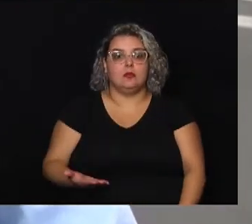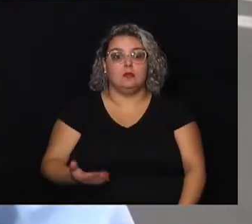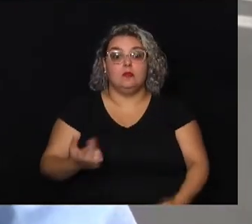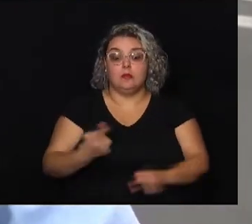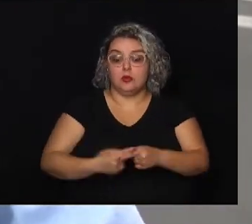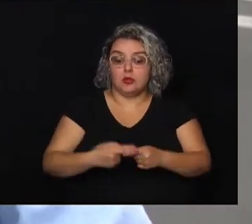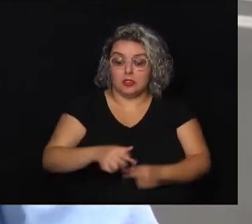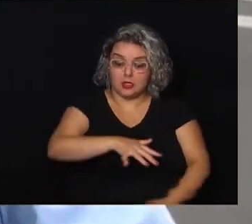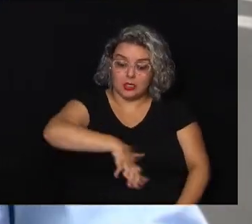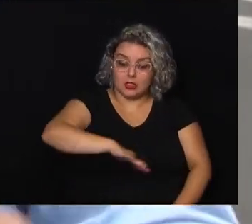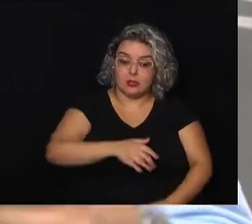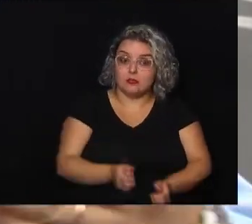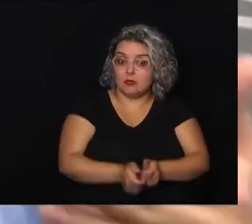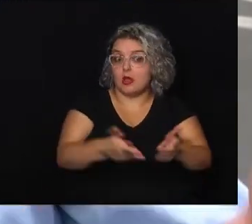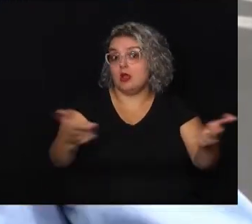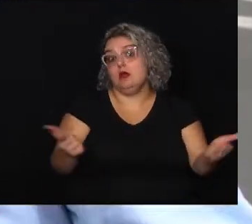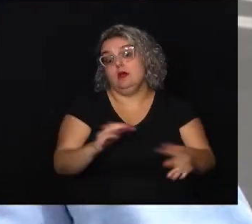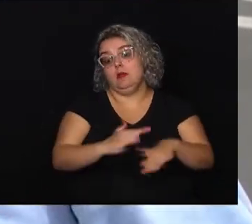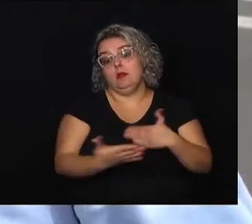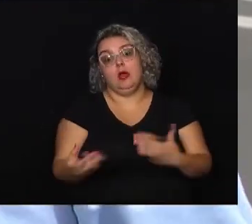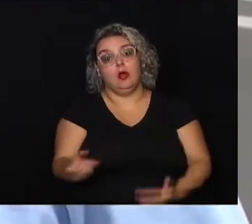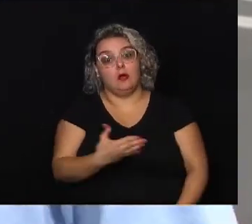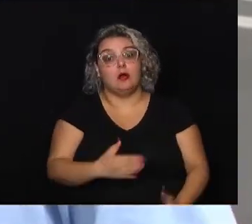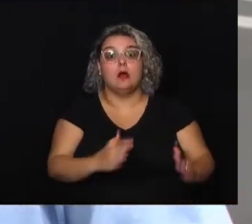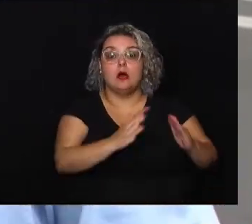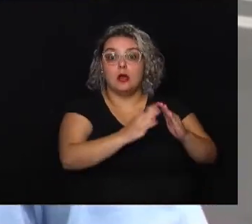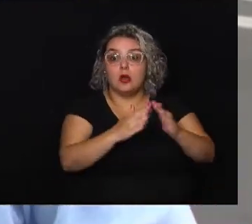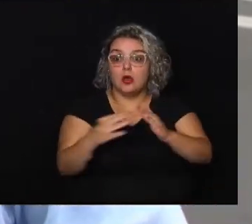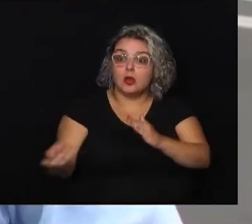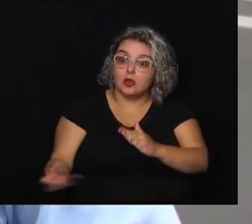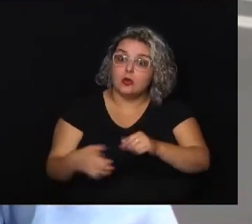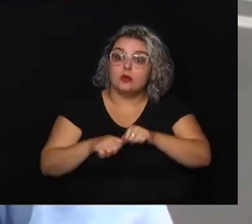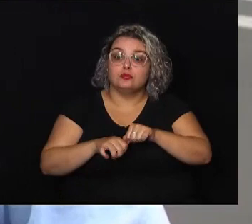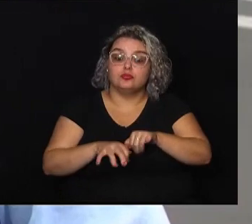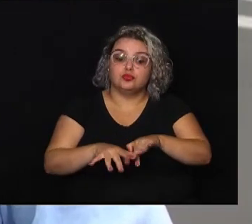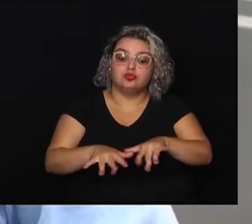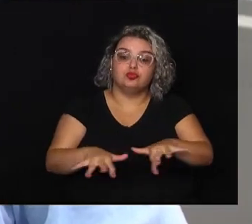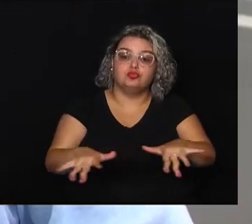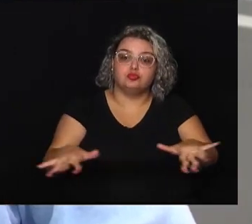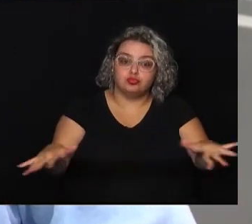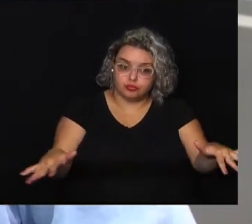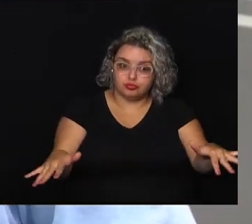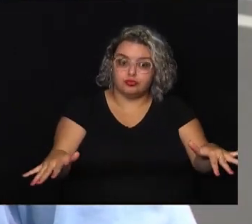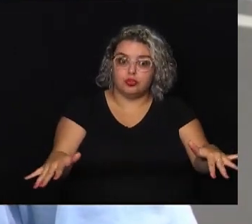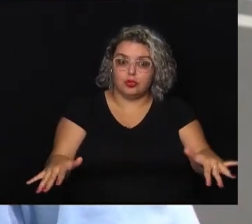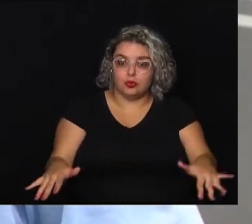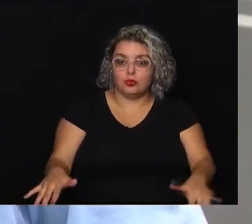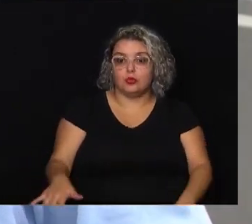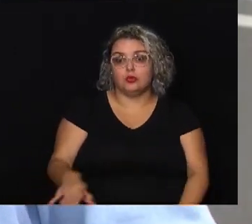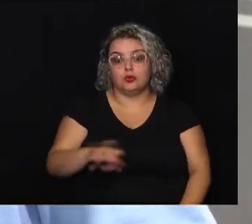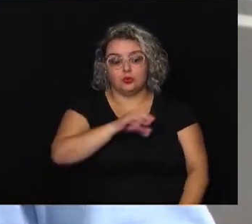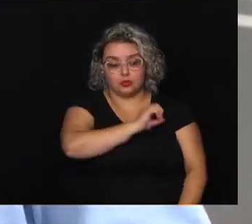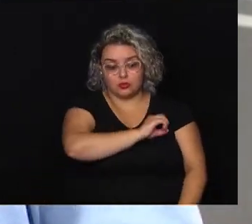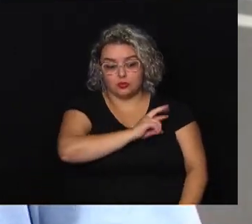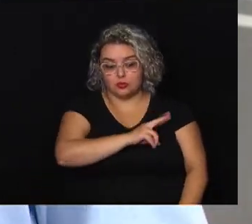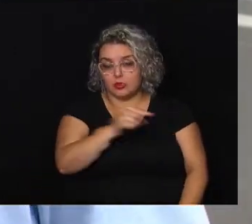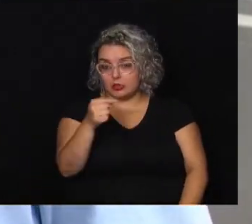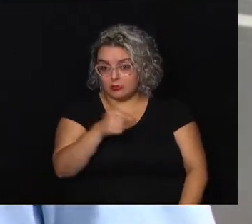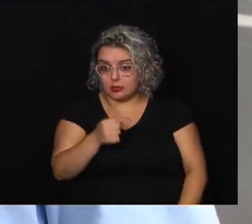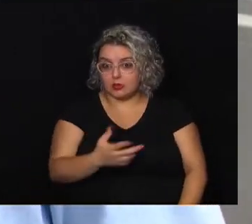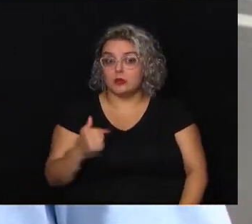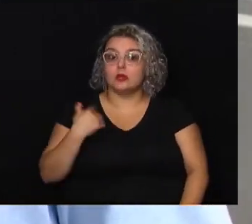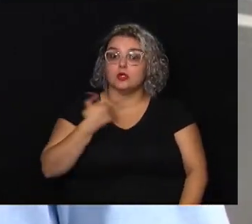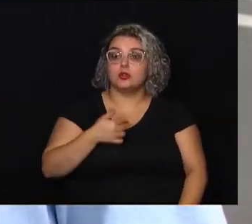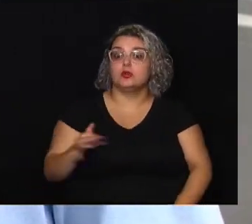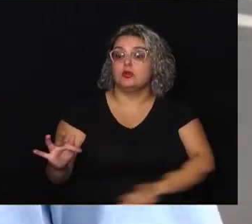bairros novos, casas novas que estão expandindo aqui, essa questão do Distrito Ouro Verde, e nós